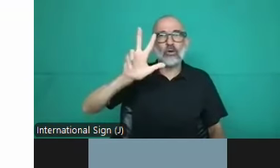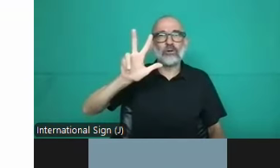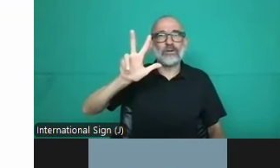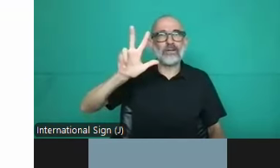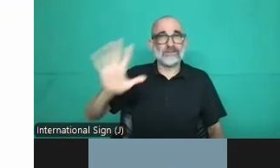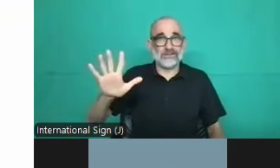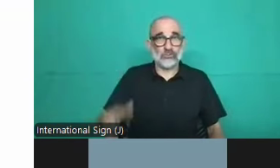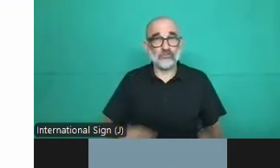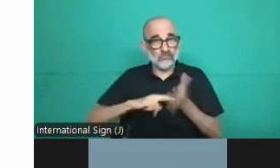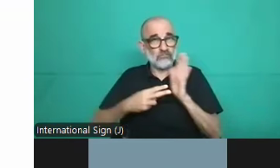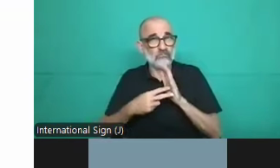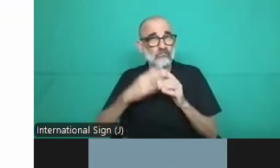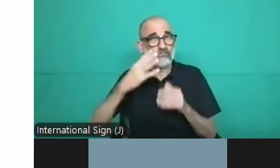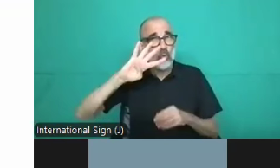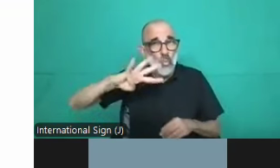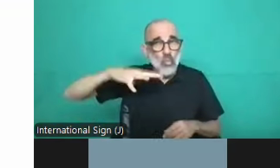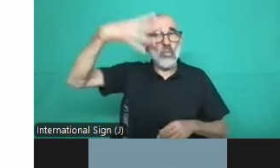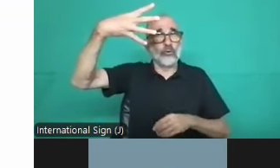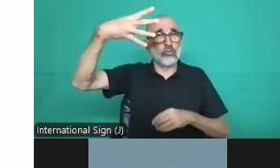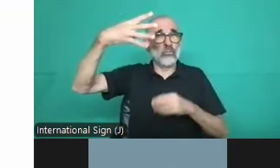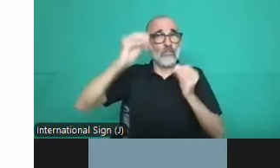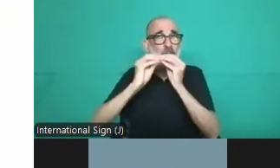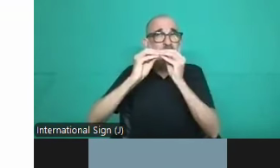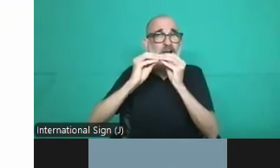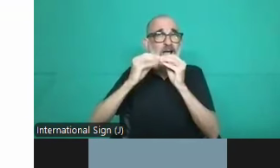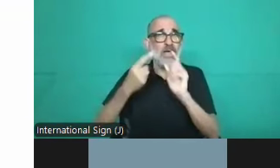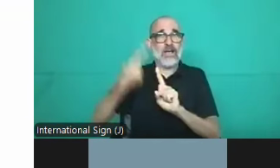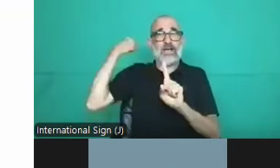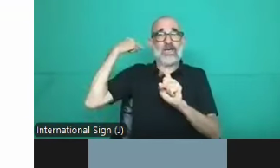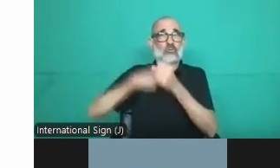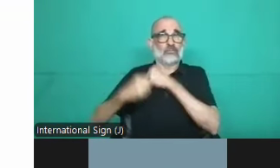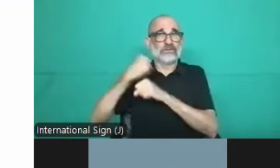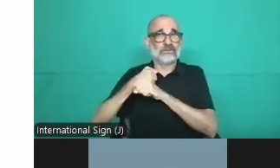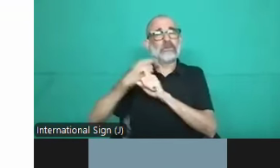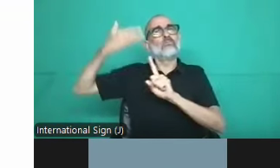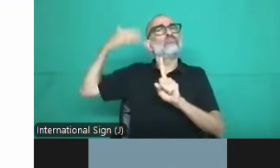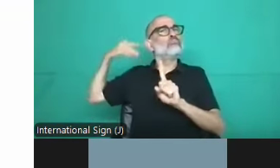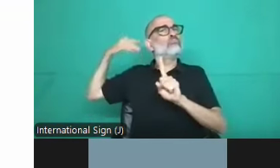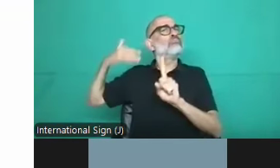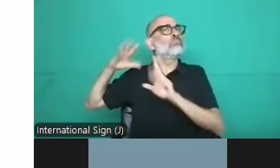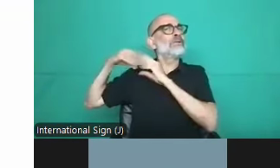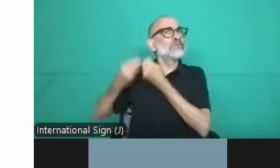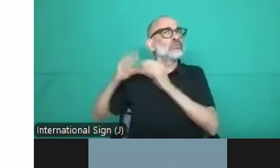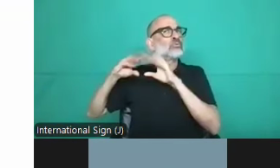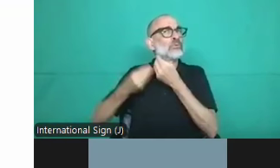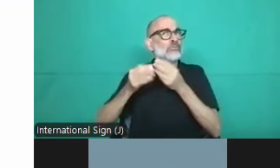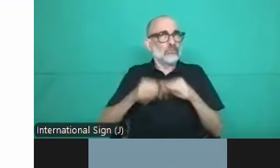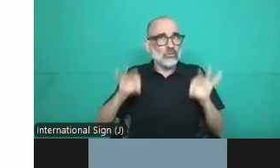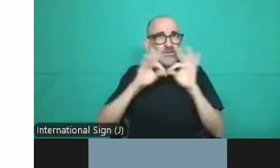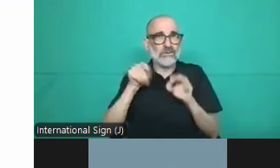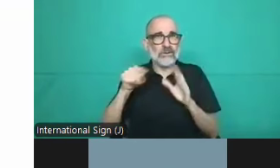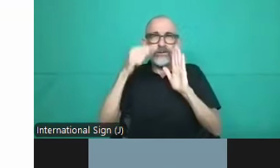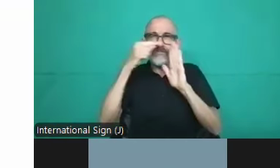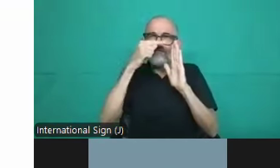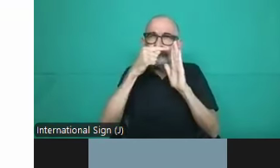do ano anterior. Depois tivemos um indicador e verificação de uma